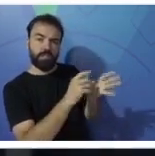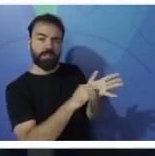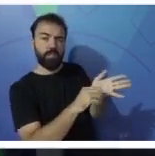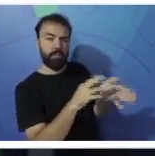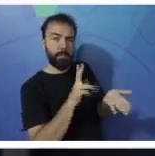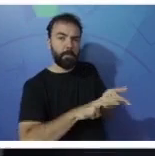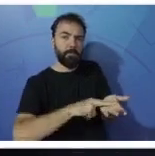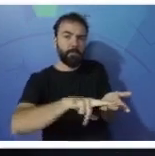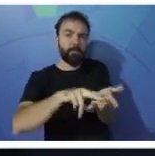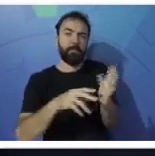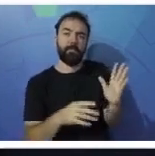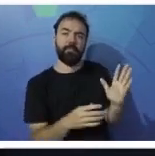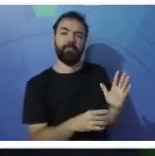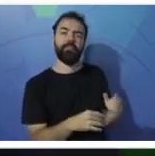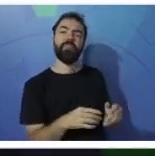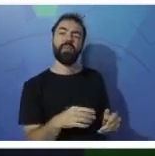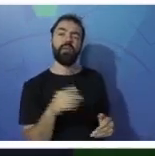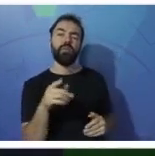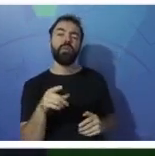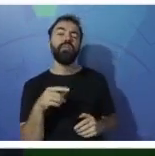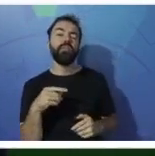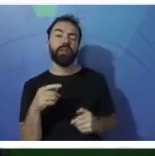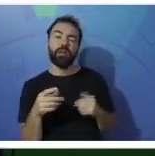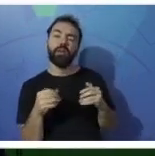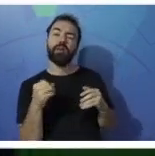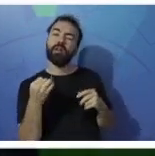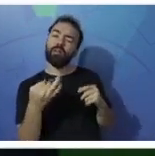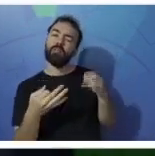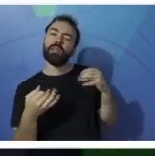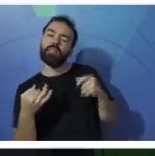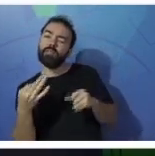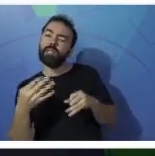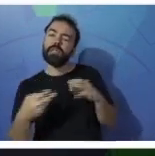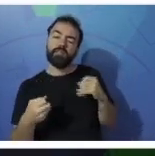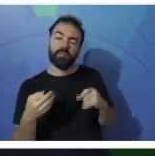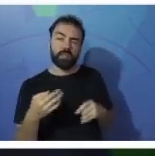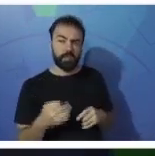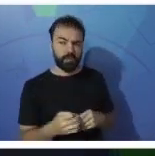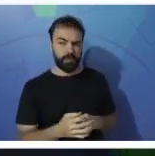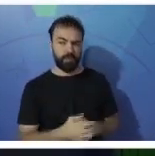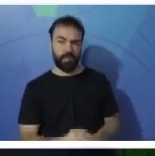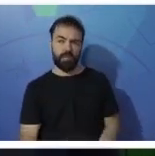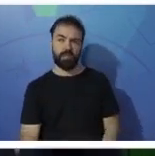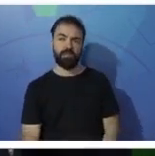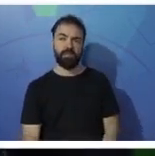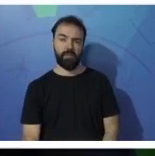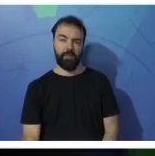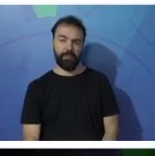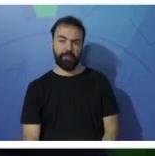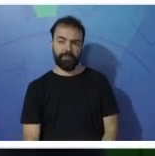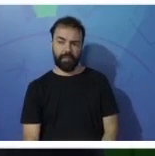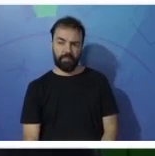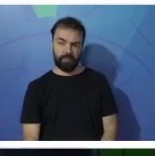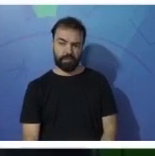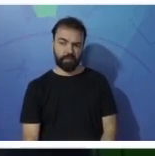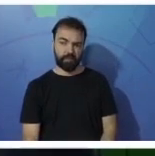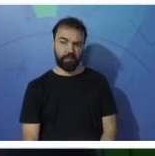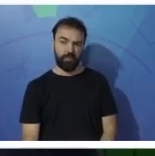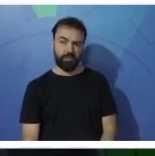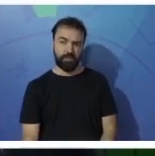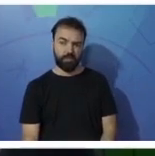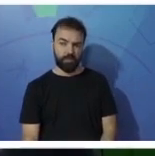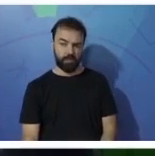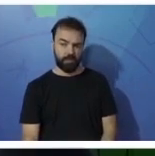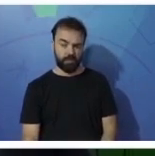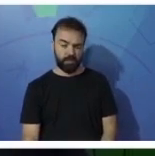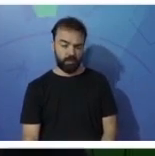as informações, quais são os acontecimentos que você vai colocar na carta. É o corpo do texto, tá? Que nós falamos que é o